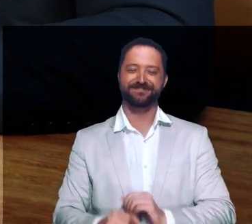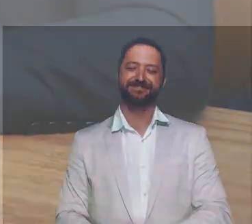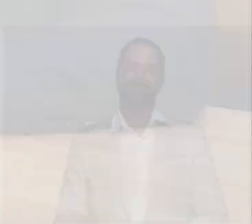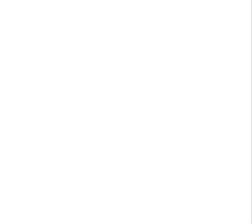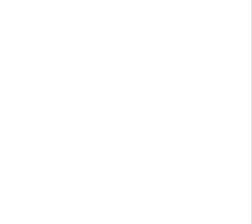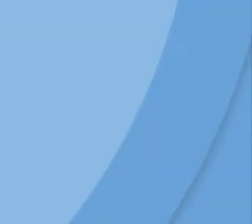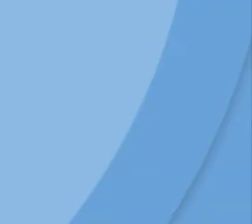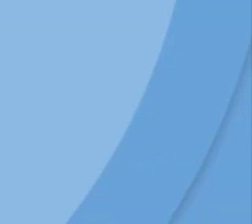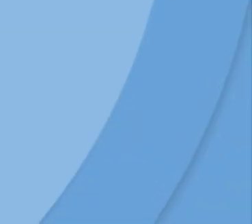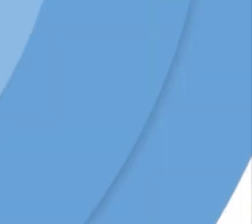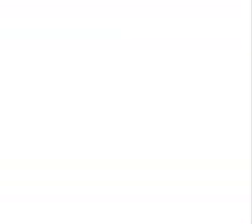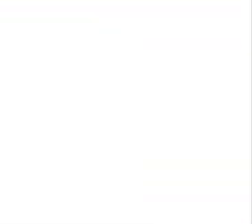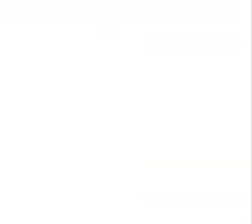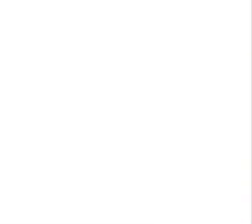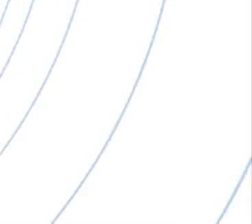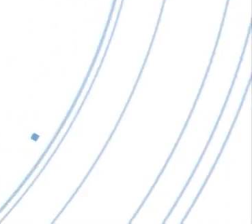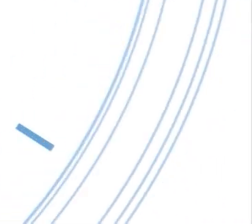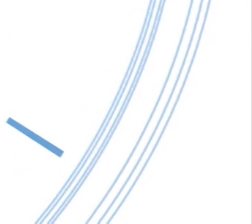vocês.